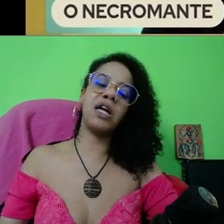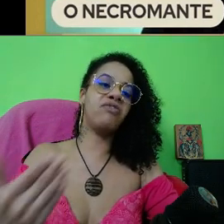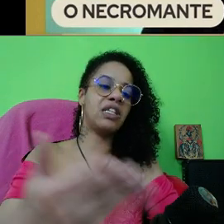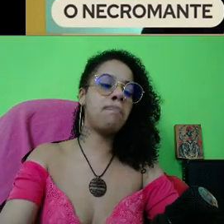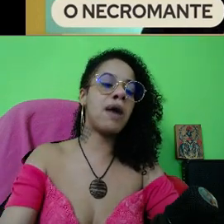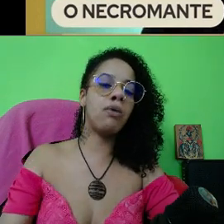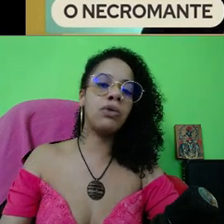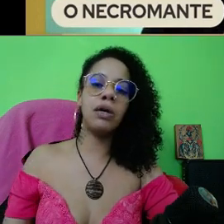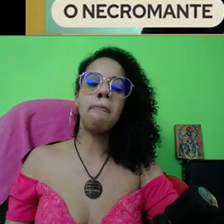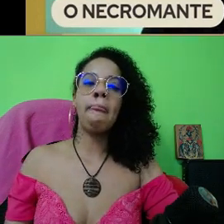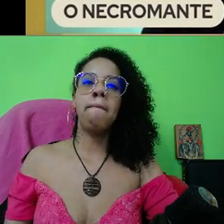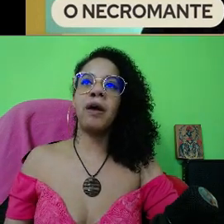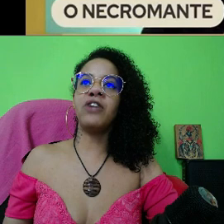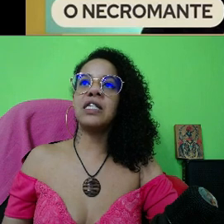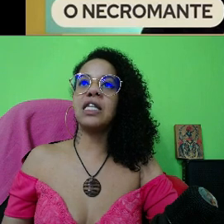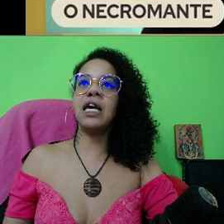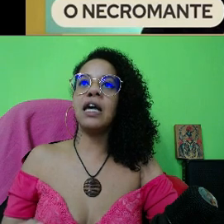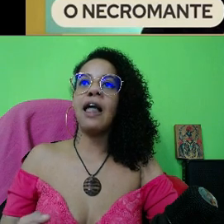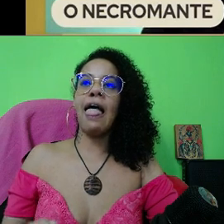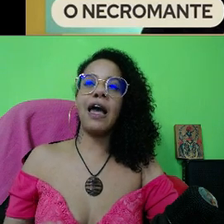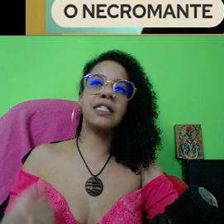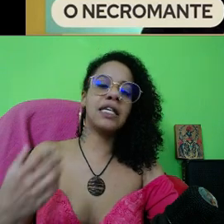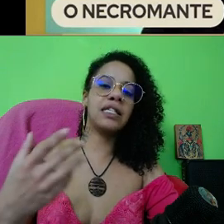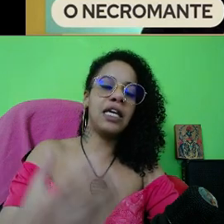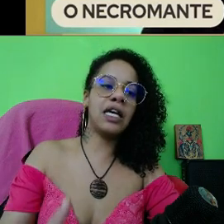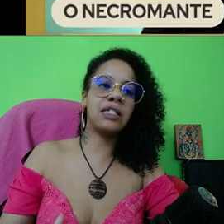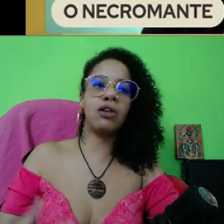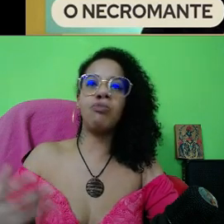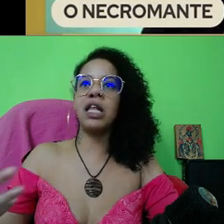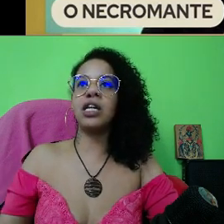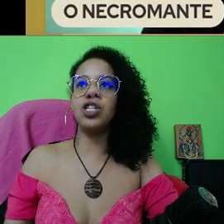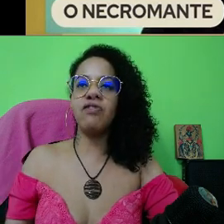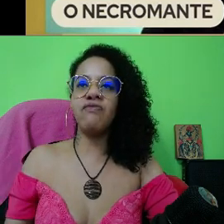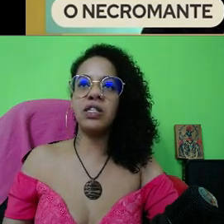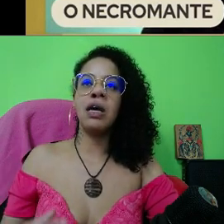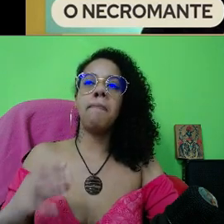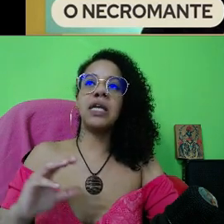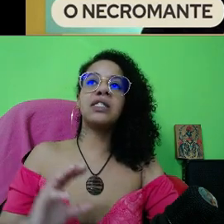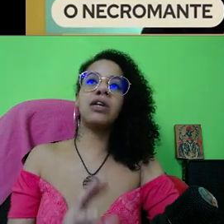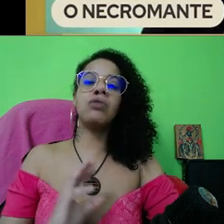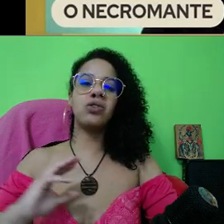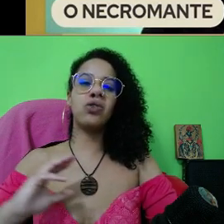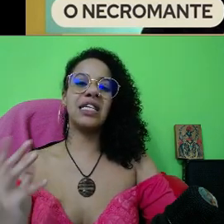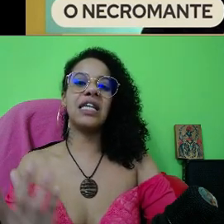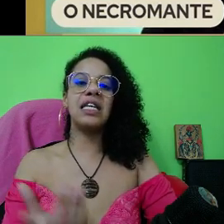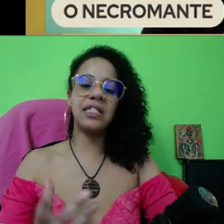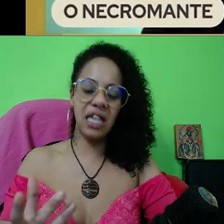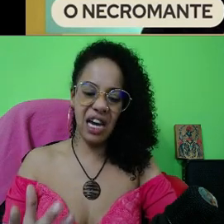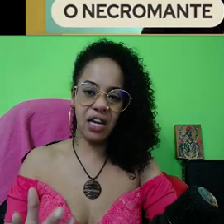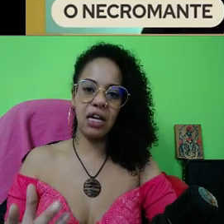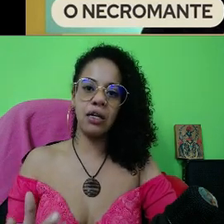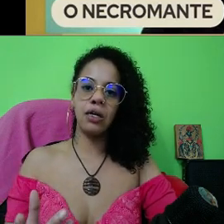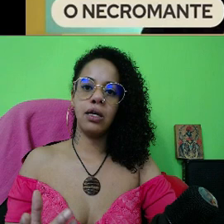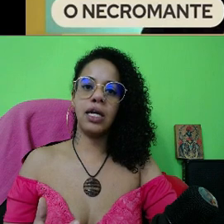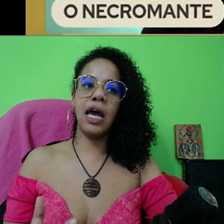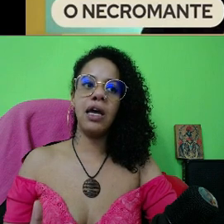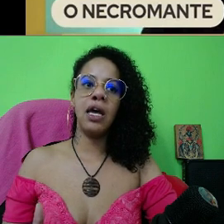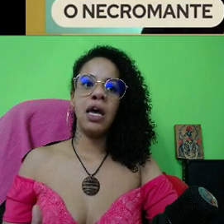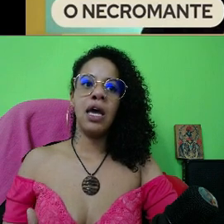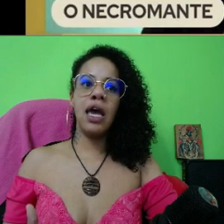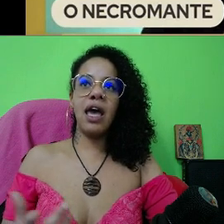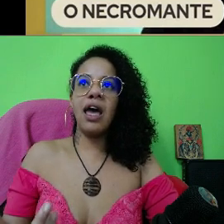diário para levantar a pauta para fazer essas linhas argumentativas pensando as coisas esquerda